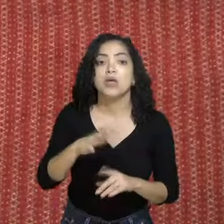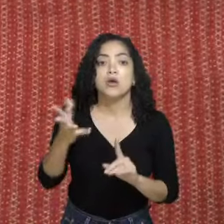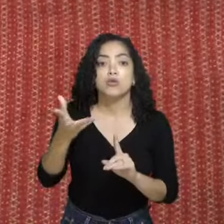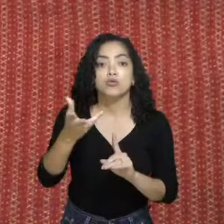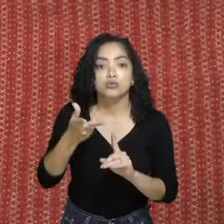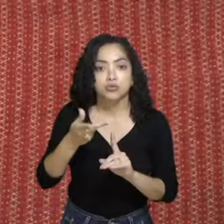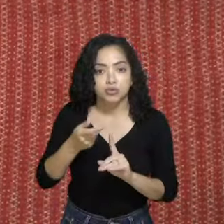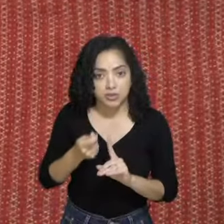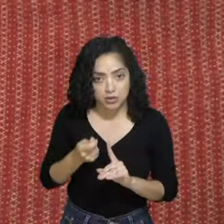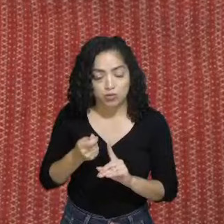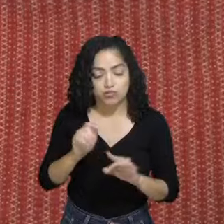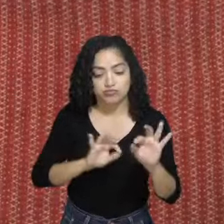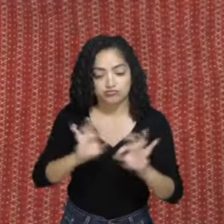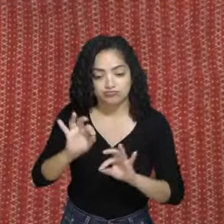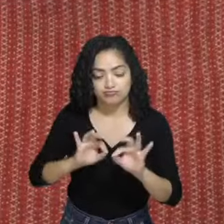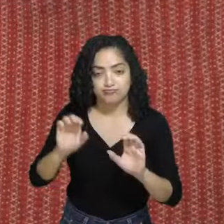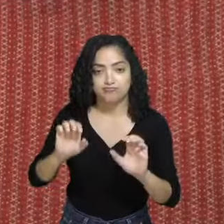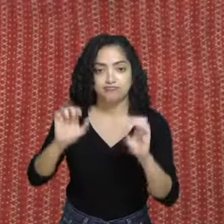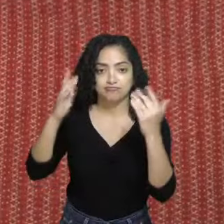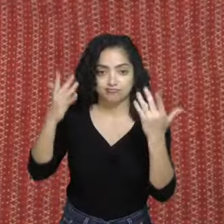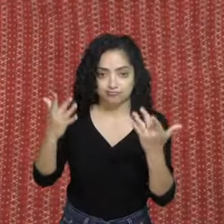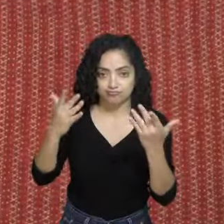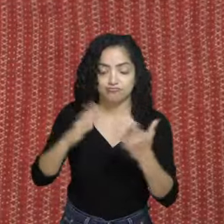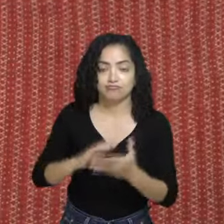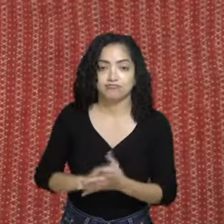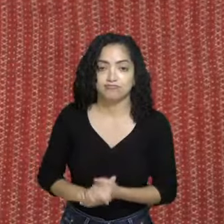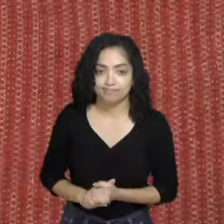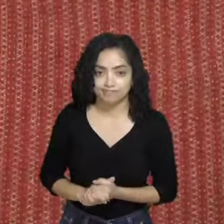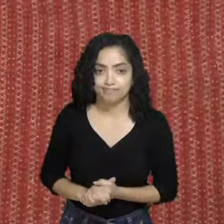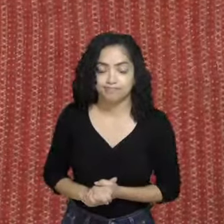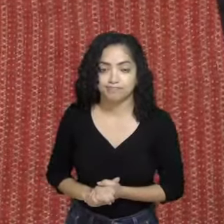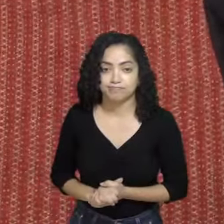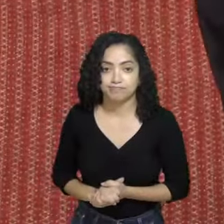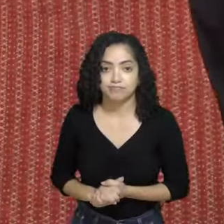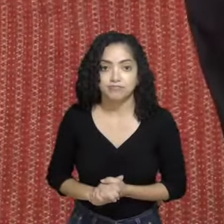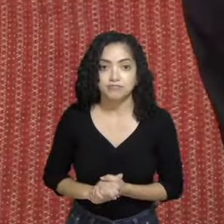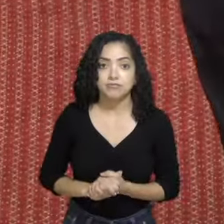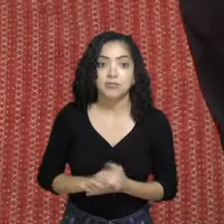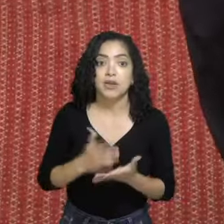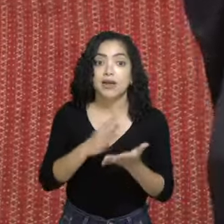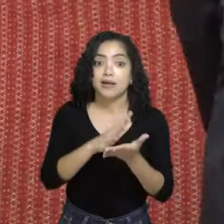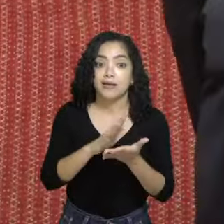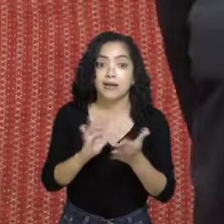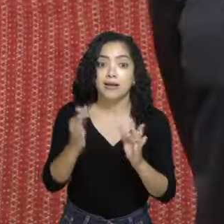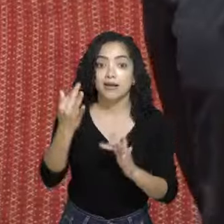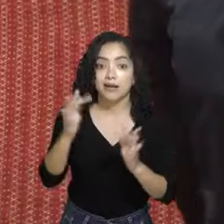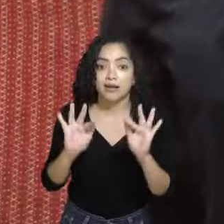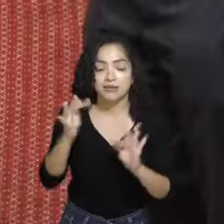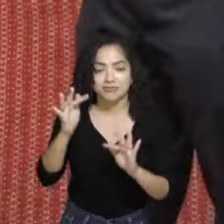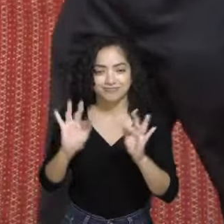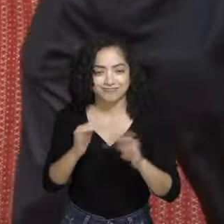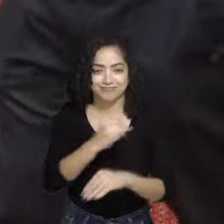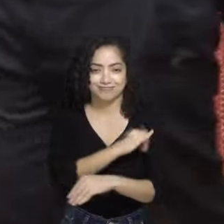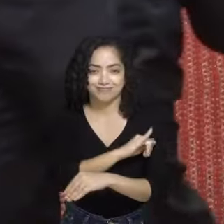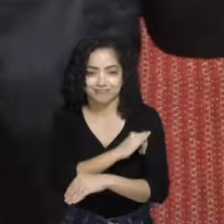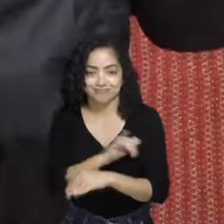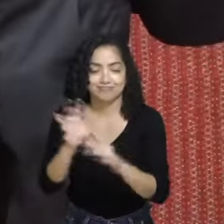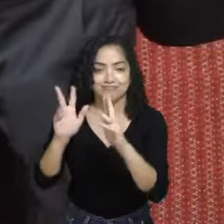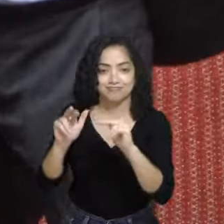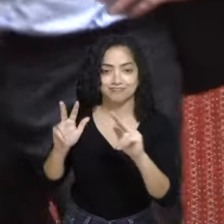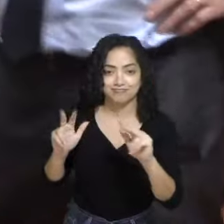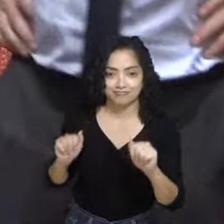o idealizador dos eventos que estreitaram a distância entre o Carnaval da Ilha e do Rio de Janeiro, realizando pela primeira